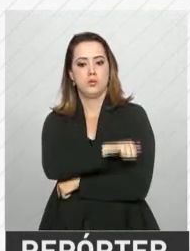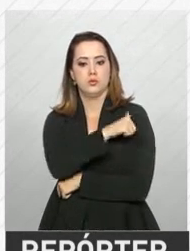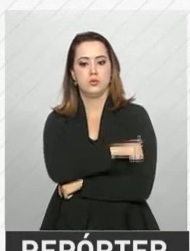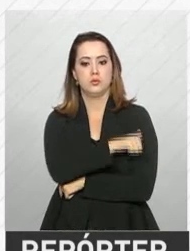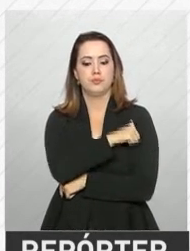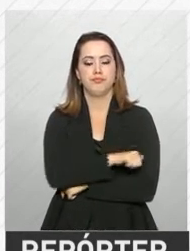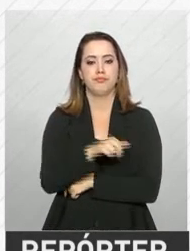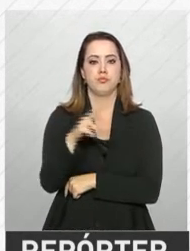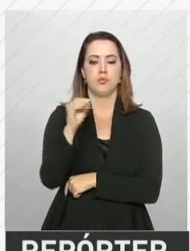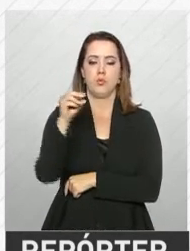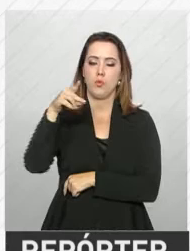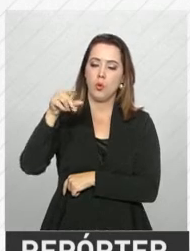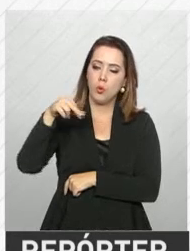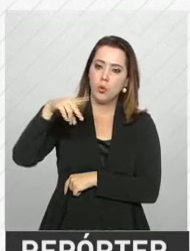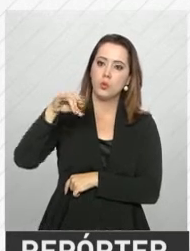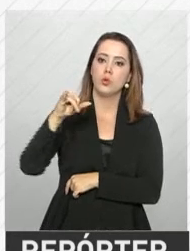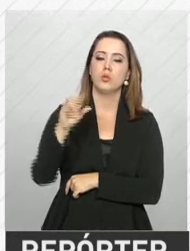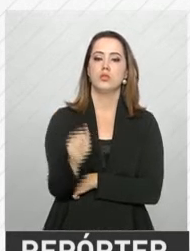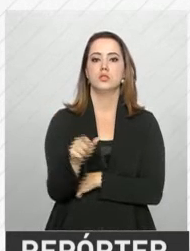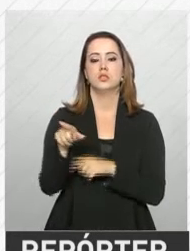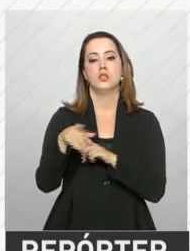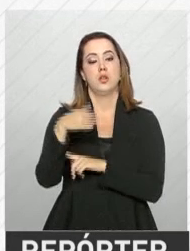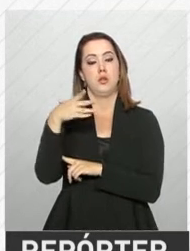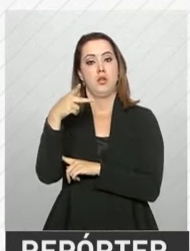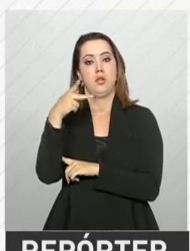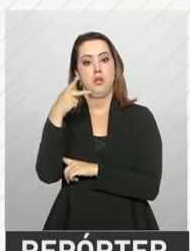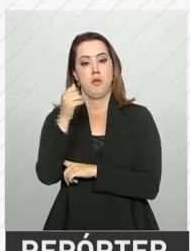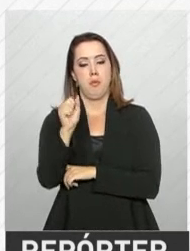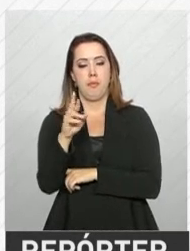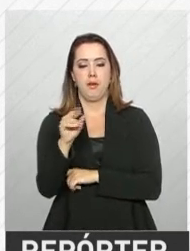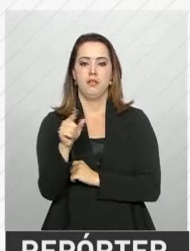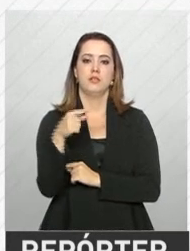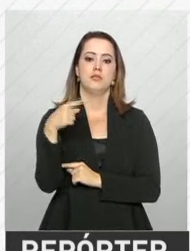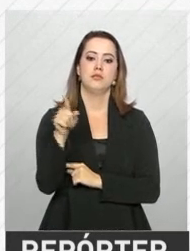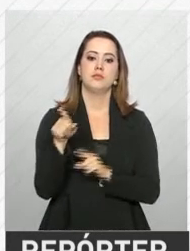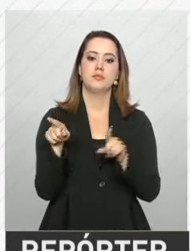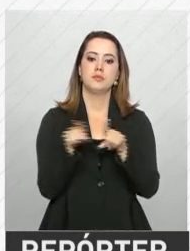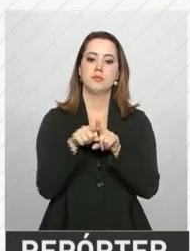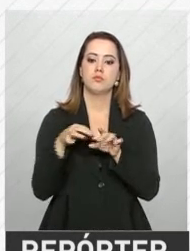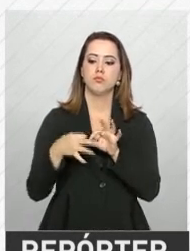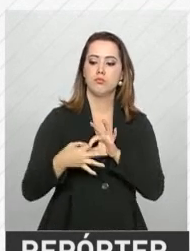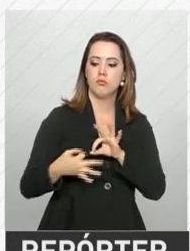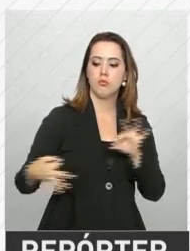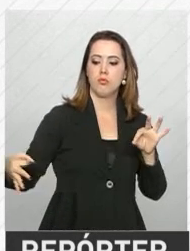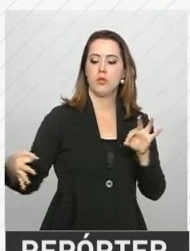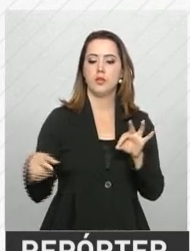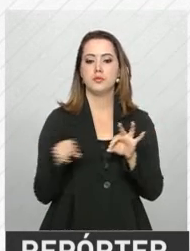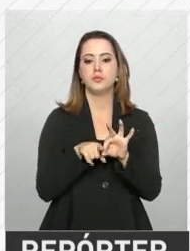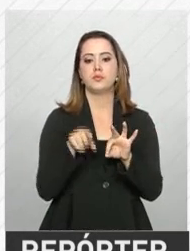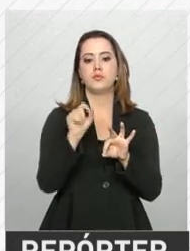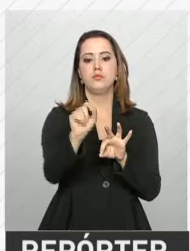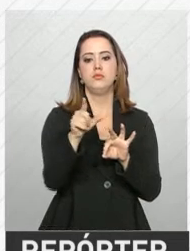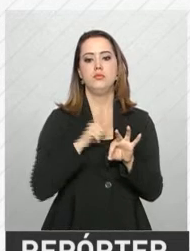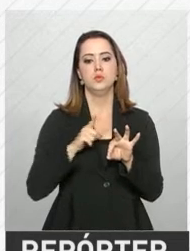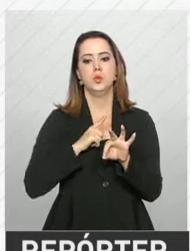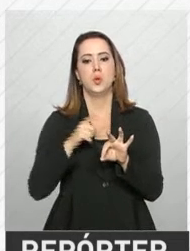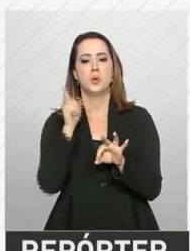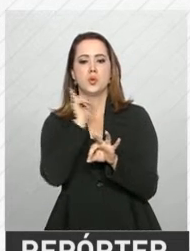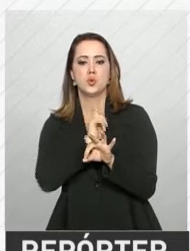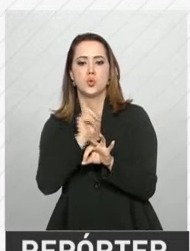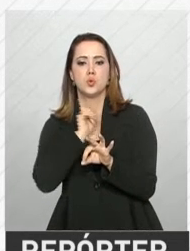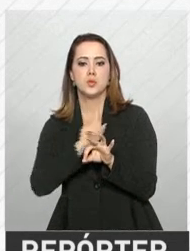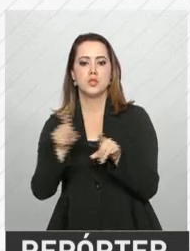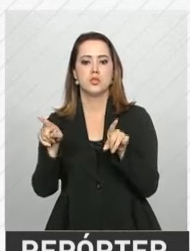Pará. Entre as rodovias, está no plano de concessões o trecho das BRs 364 e